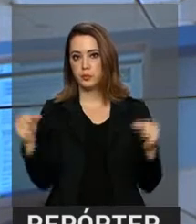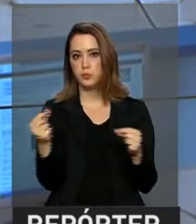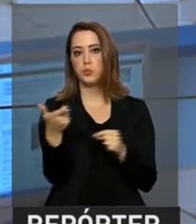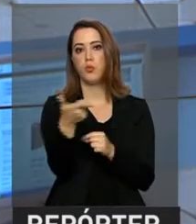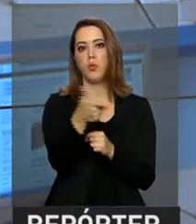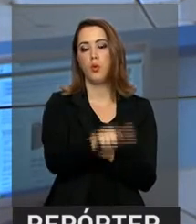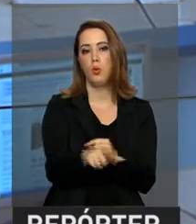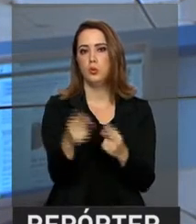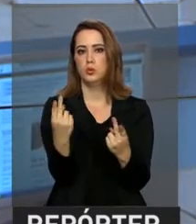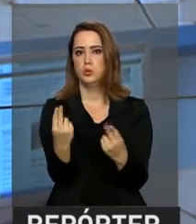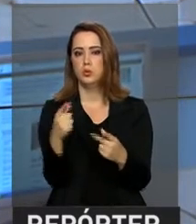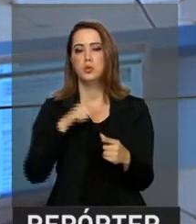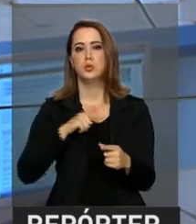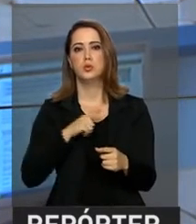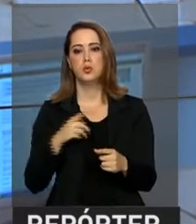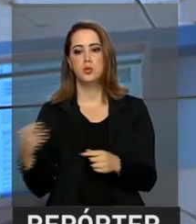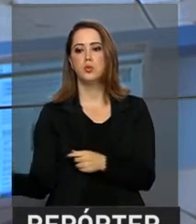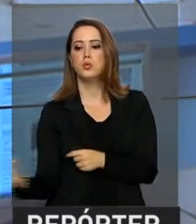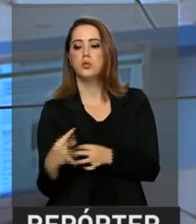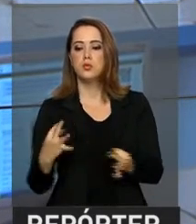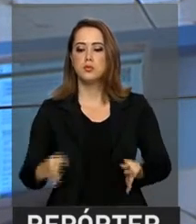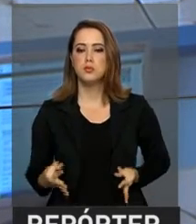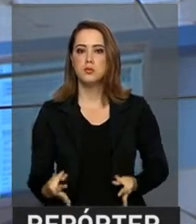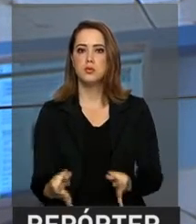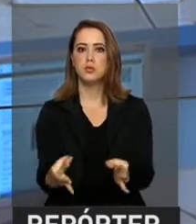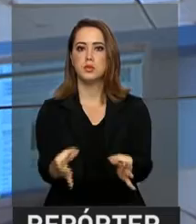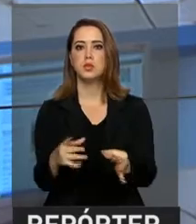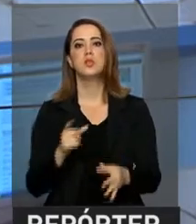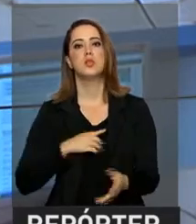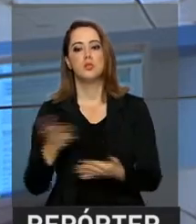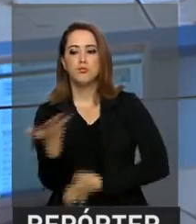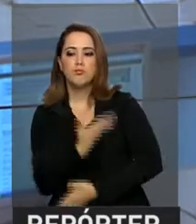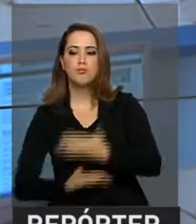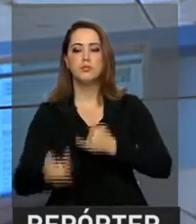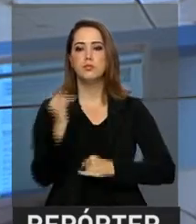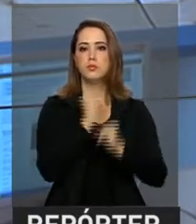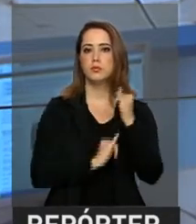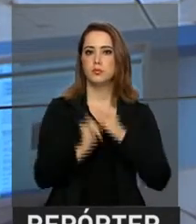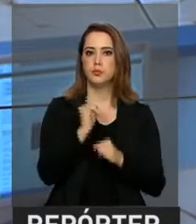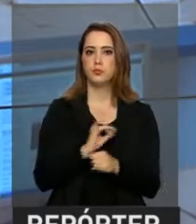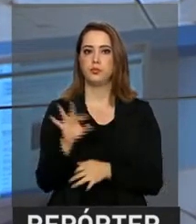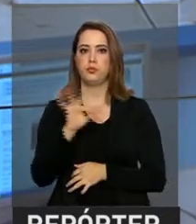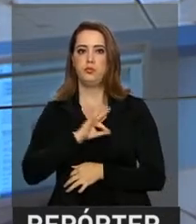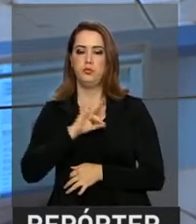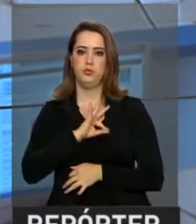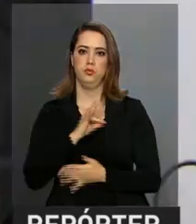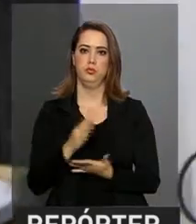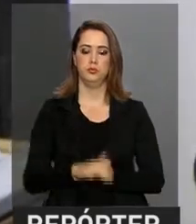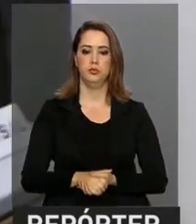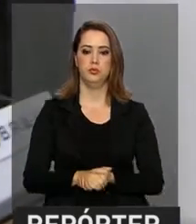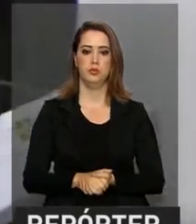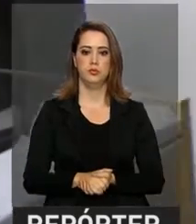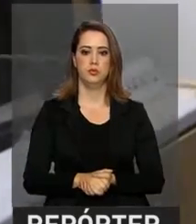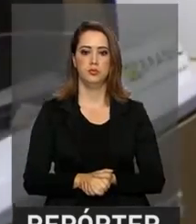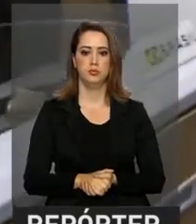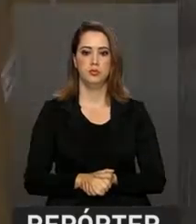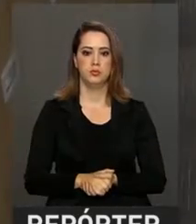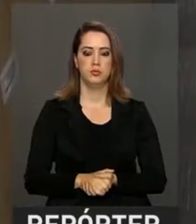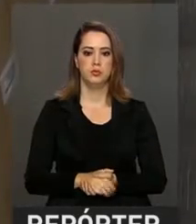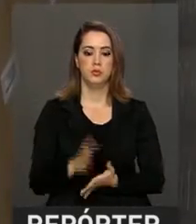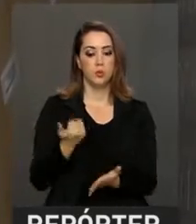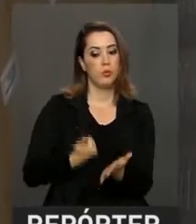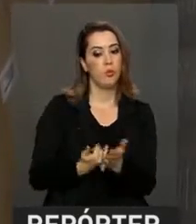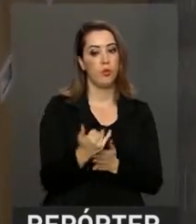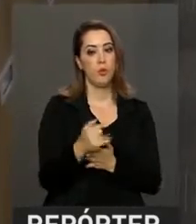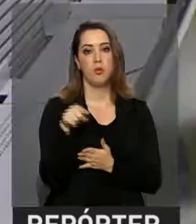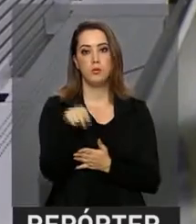reúne equipamentos de última geração e permite a troca rápida de informações entre as polícias. A partir de